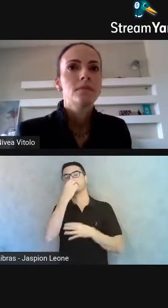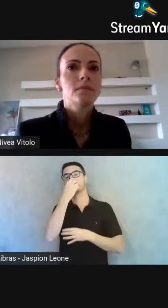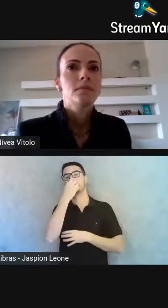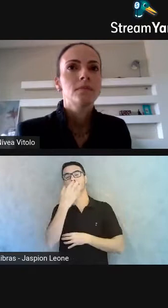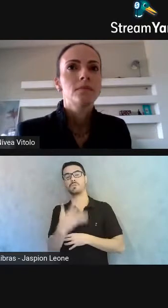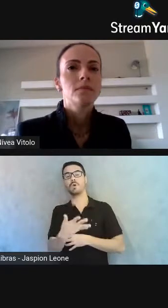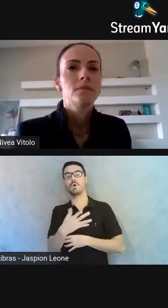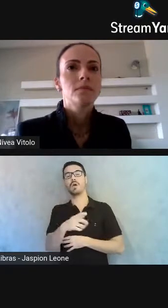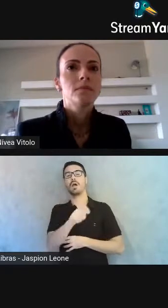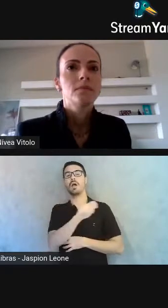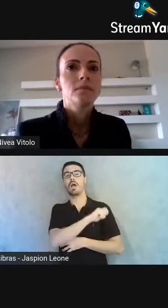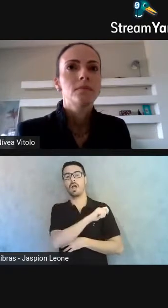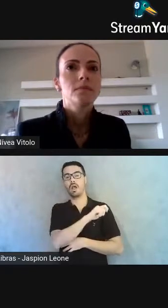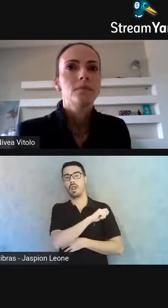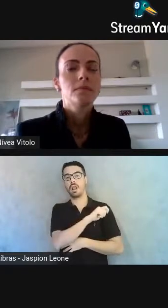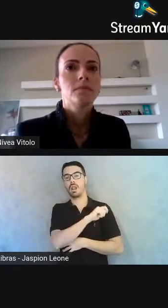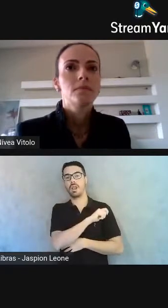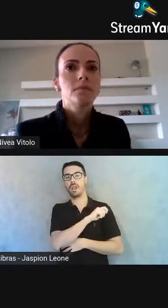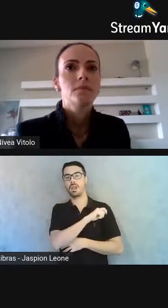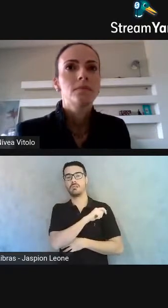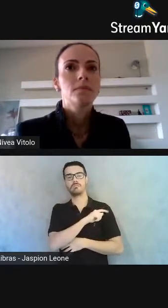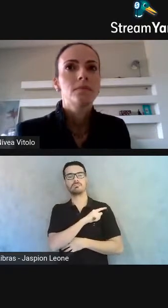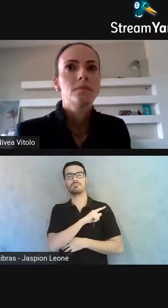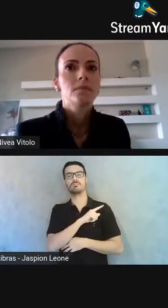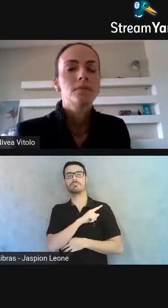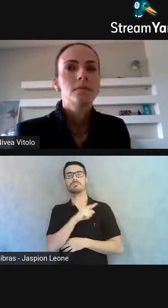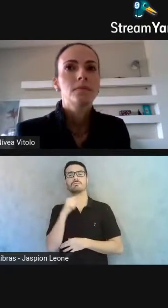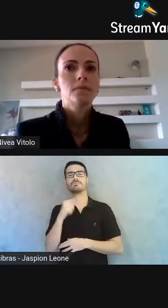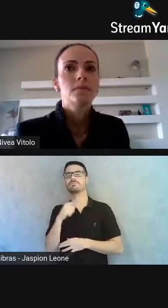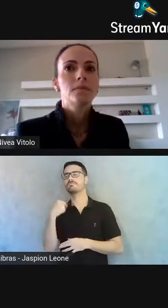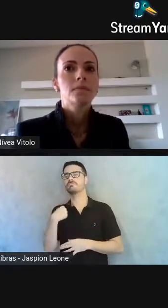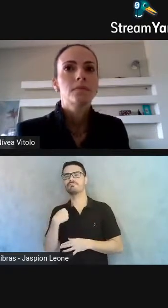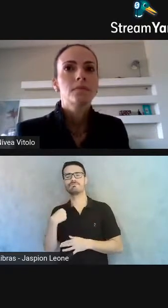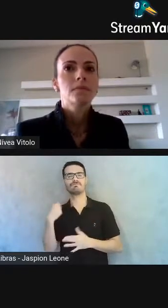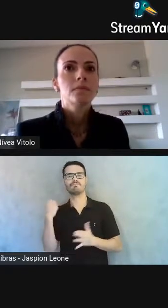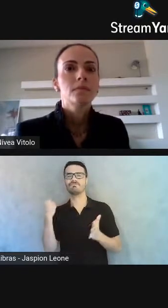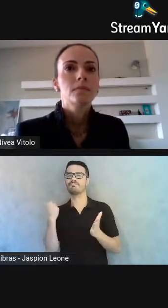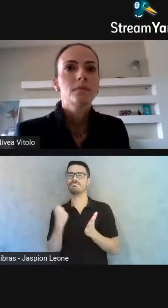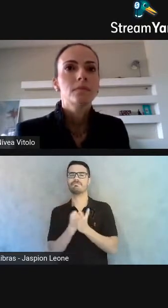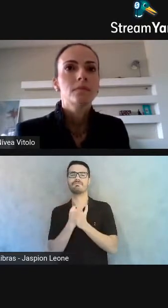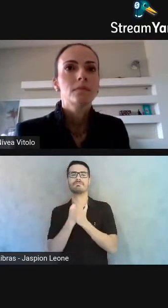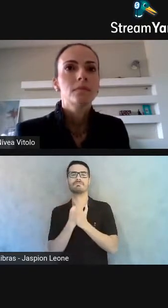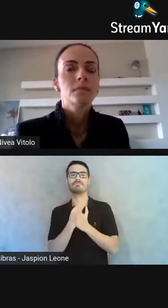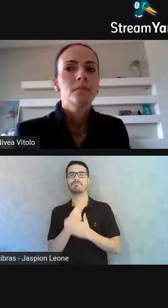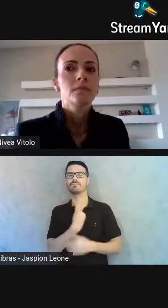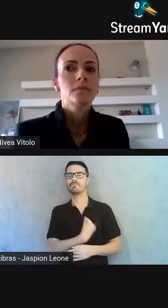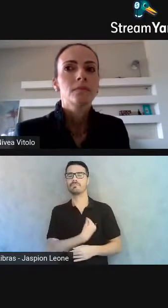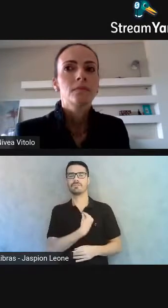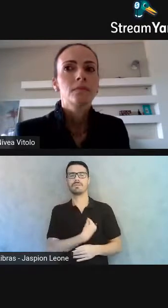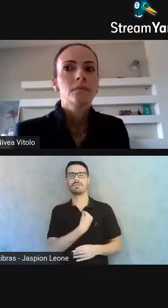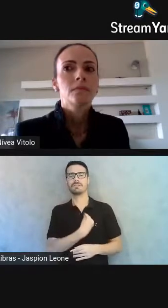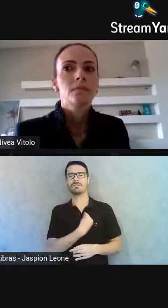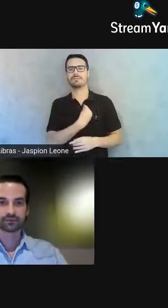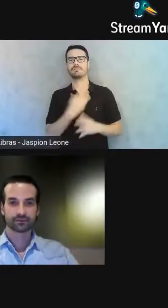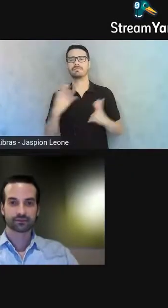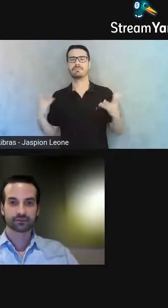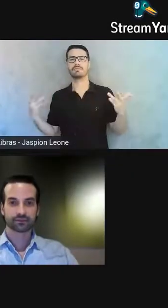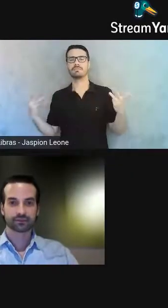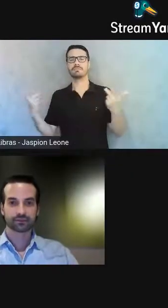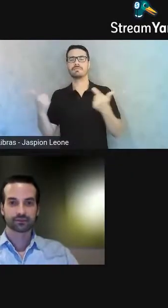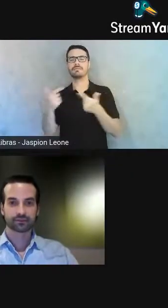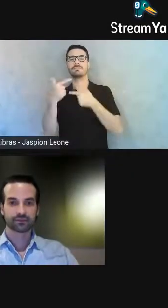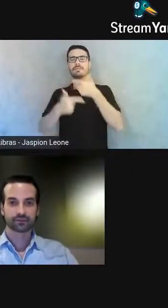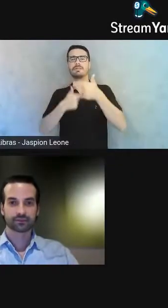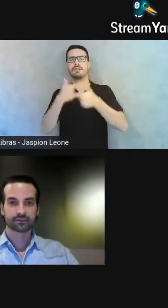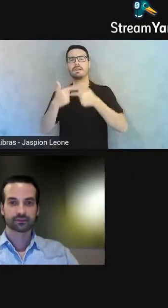alunos que marcam o nosso mestrado, né? Com sua presença, seus trabalhos sérios,